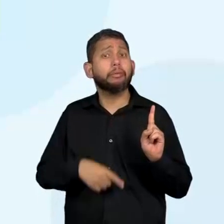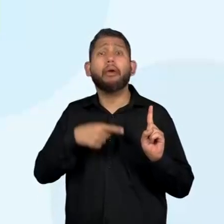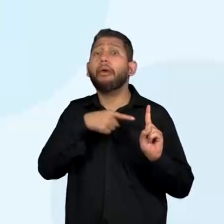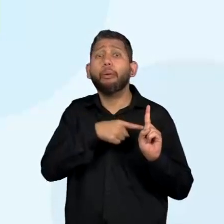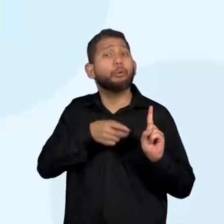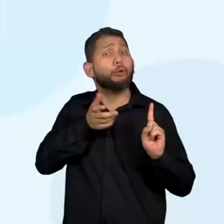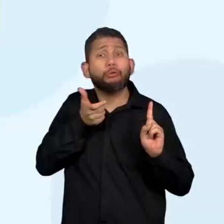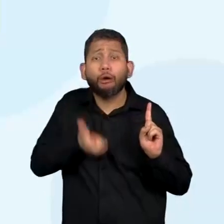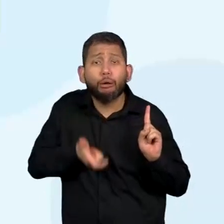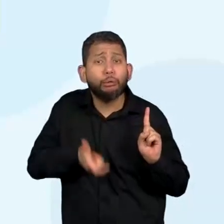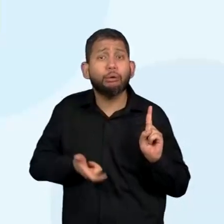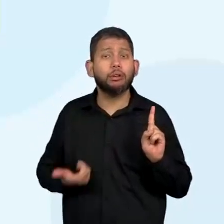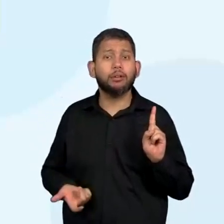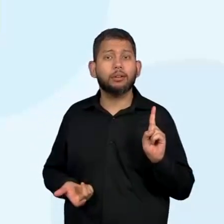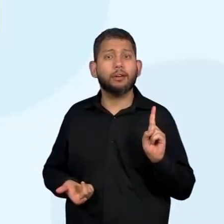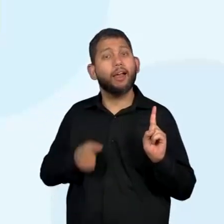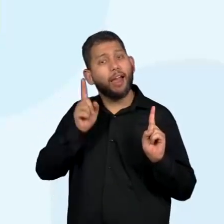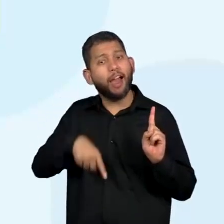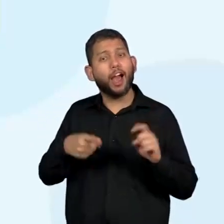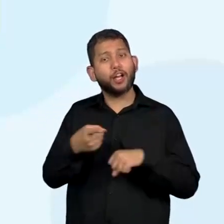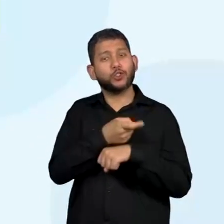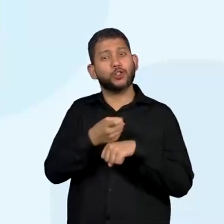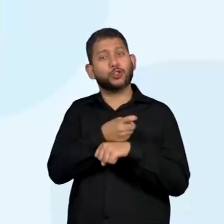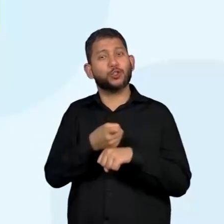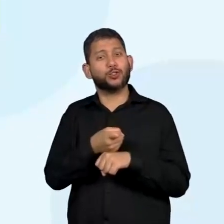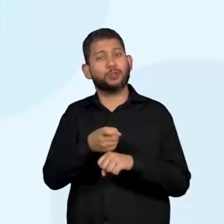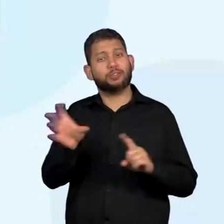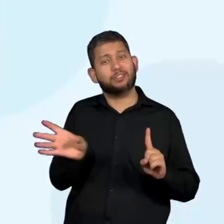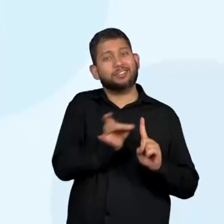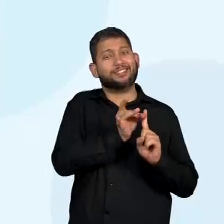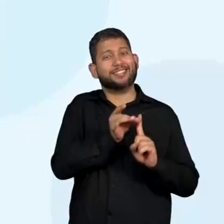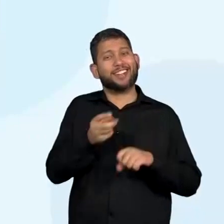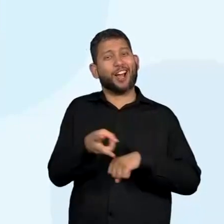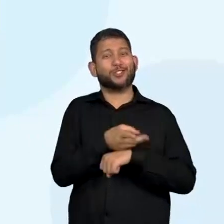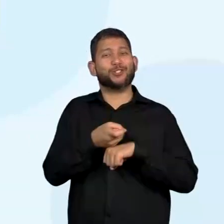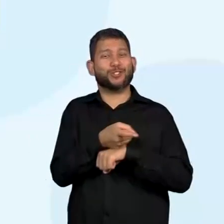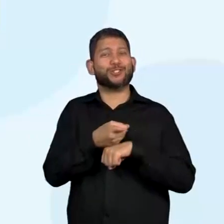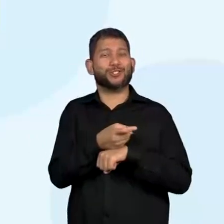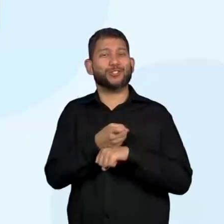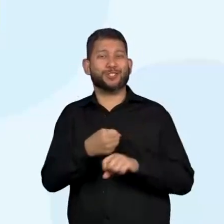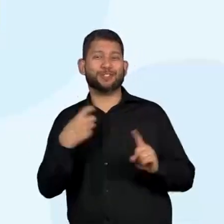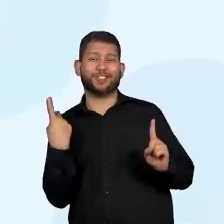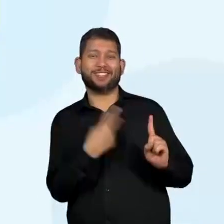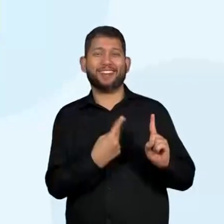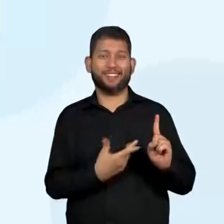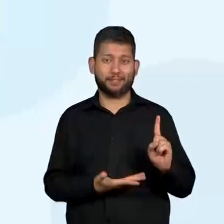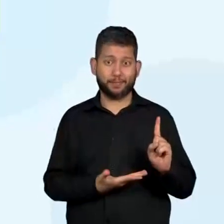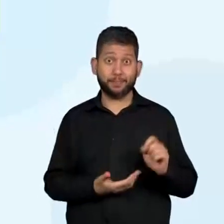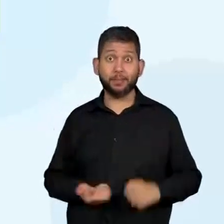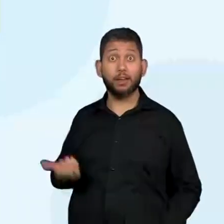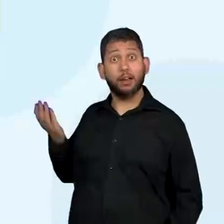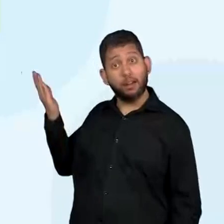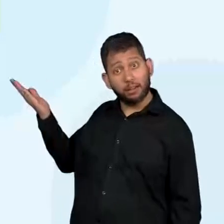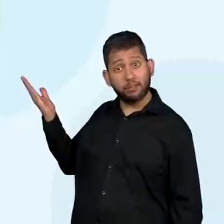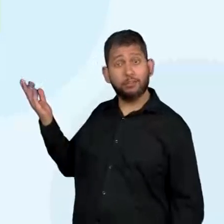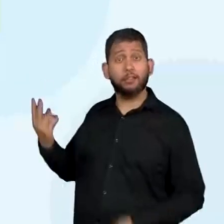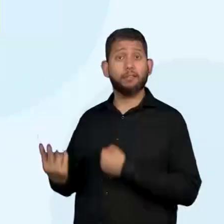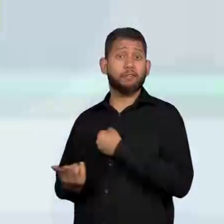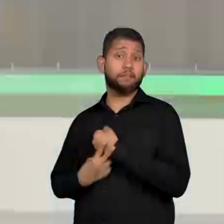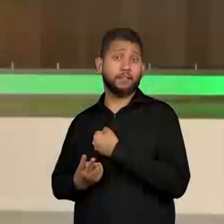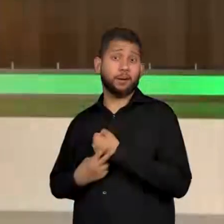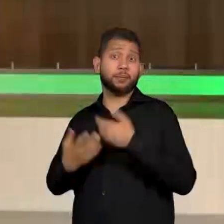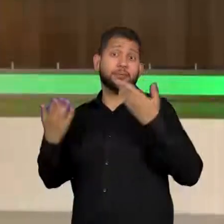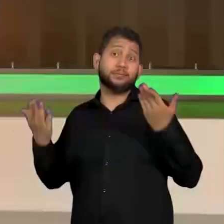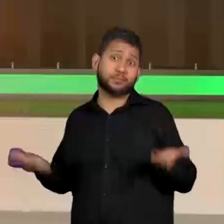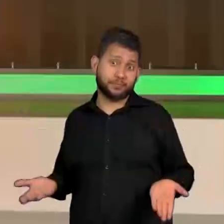ao dicionário. Então, eu já sei uma coisa aqui, eu já posso ter uma conclusão daqui. E eu vou fazer assim, antes da